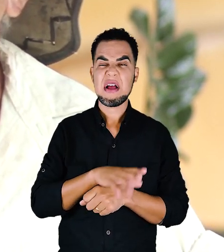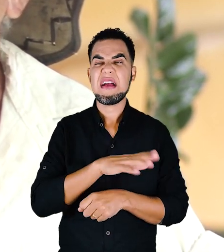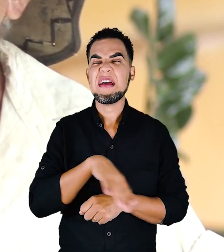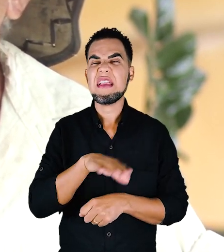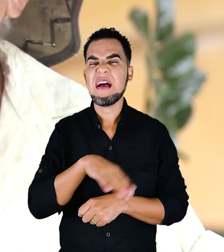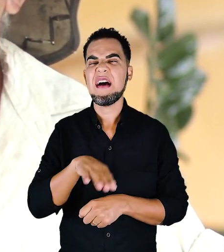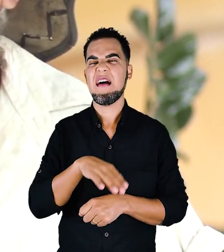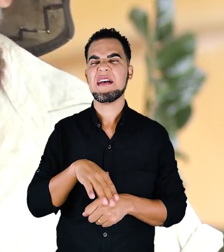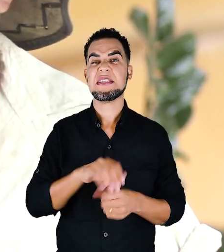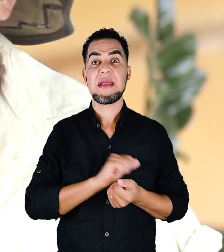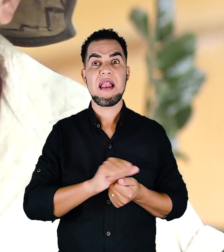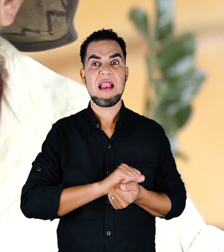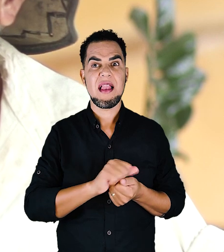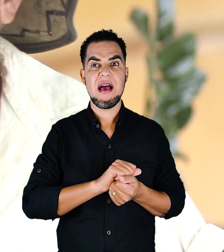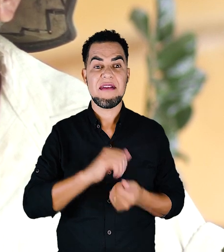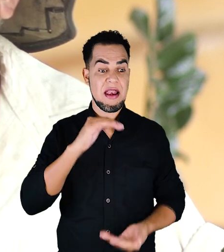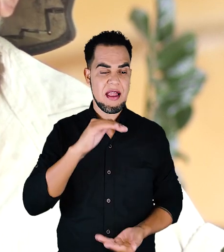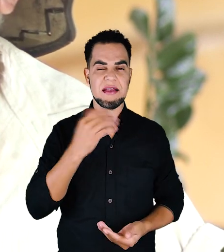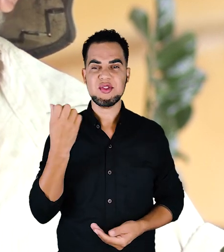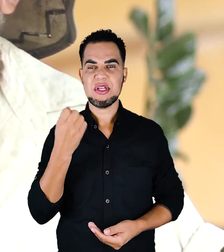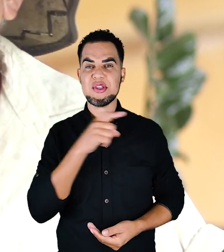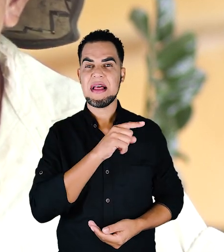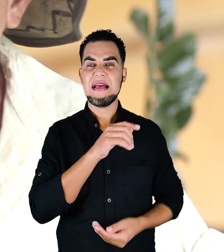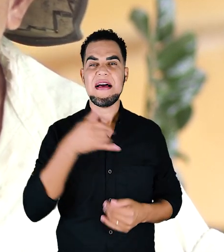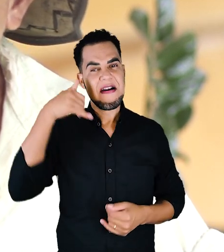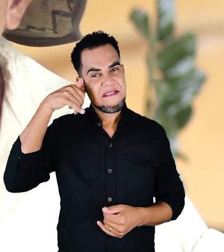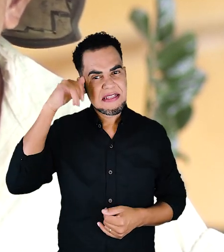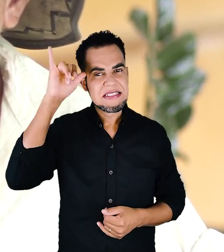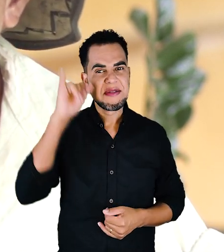um menino para lavar lata de leite na Fazenda Solar.